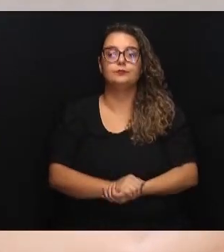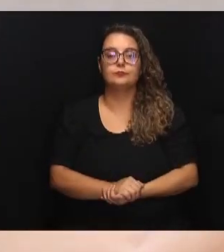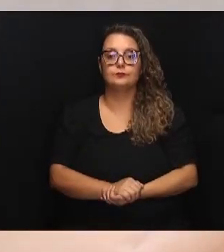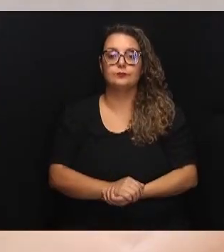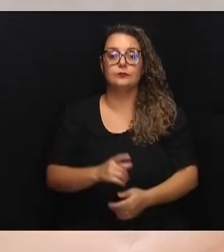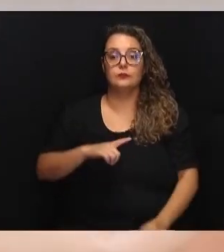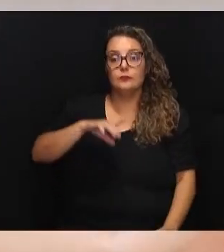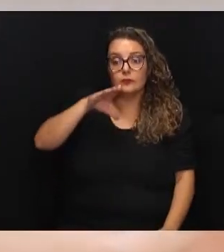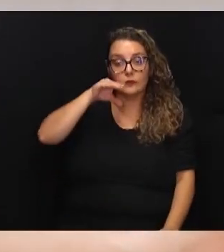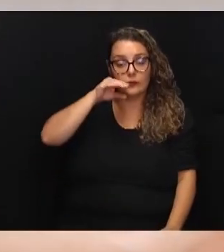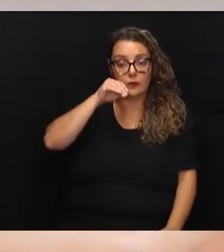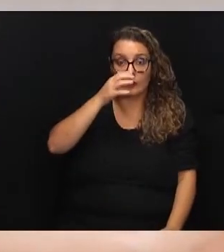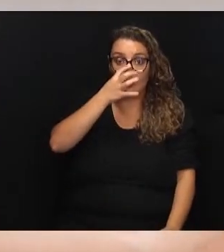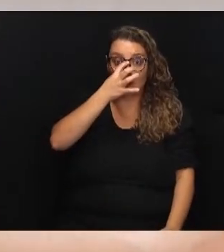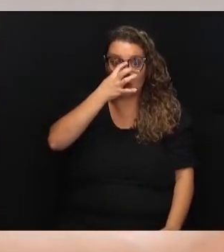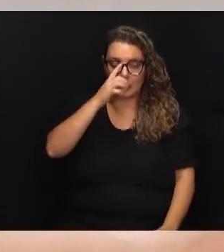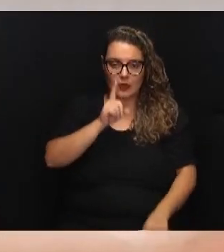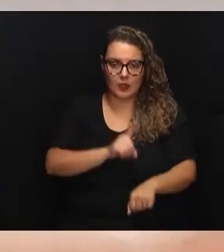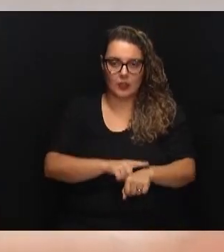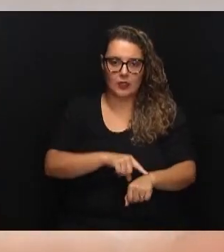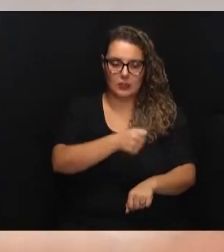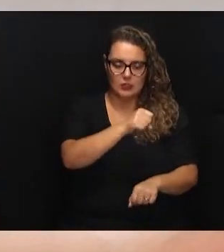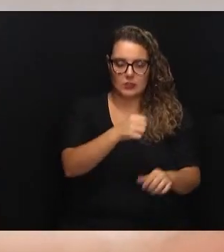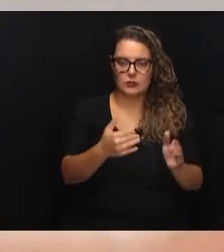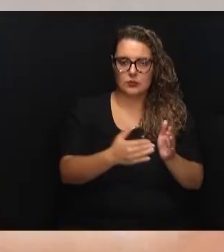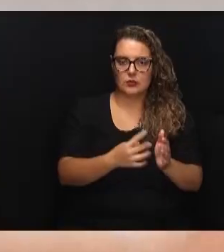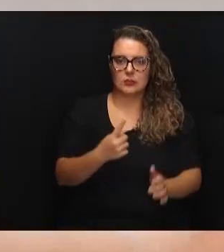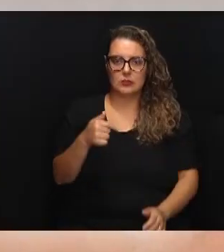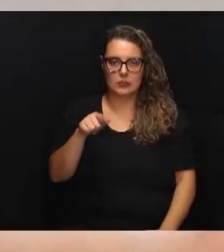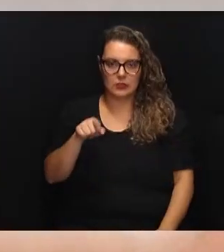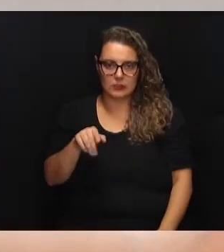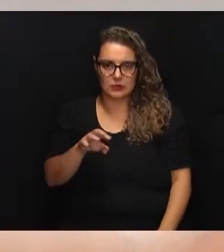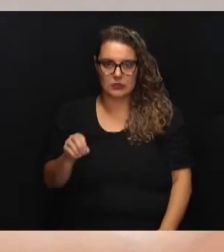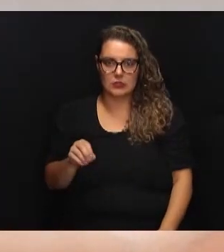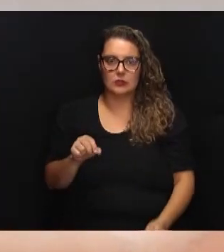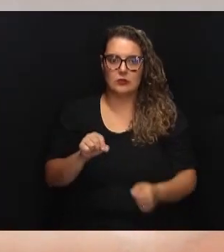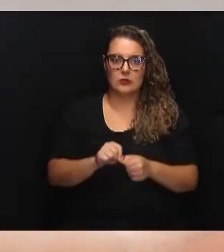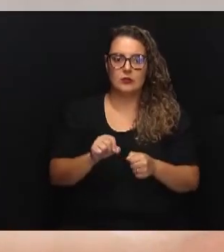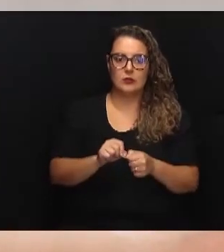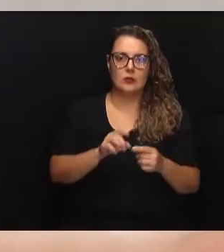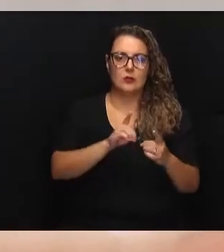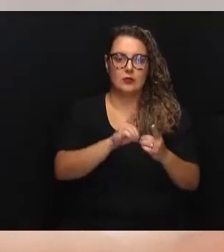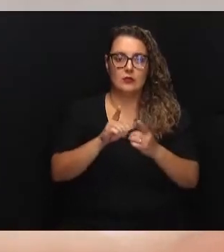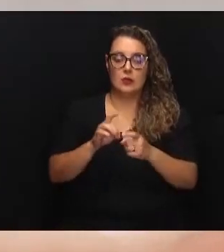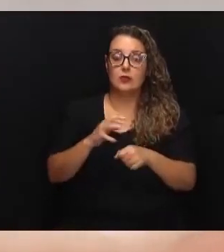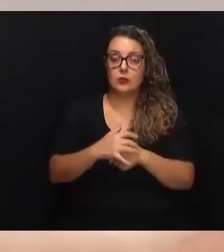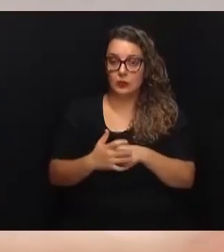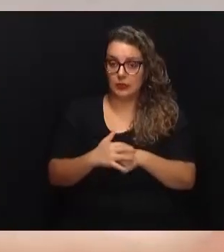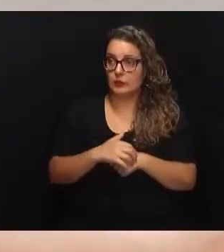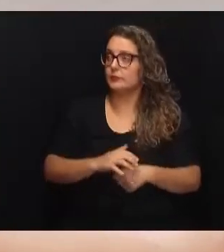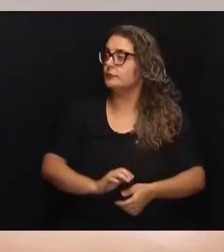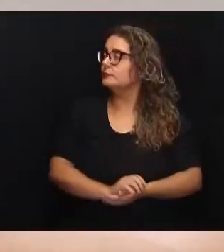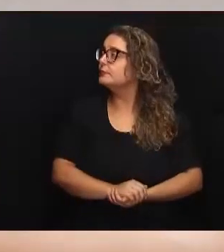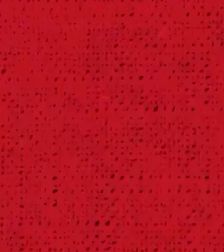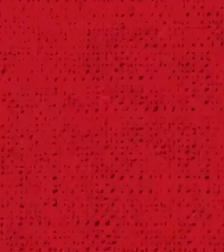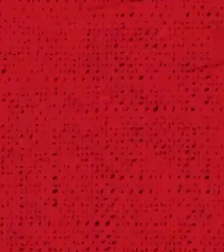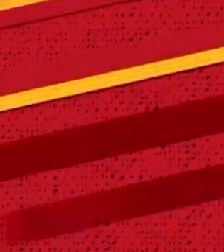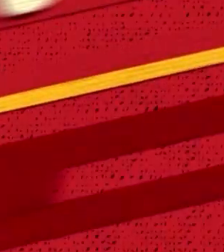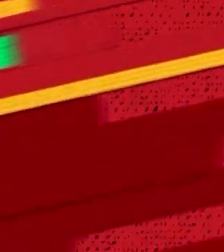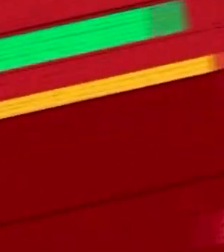no WhatsApp. Existe um funcionário que fica nesse horário das 8 às 17 horas fazendo esse atendimento